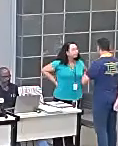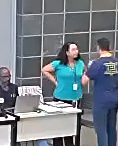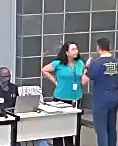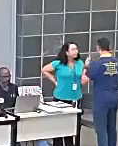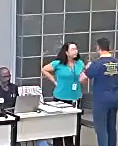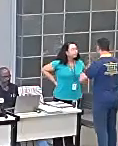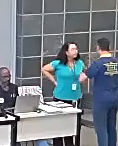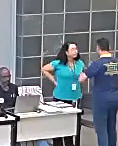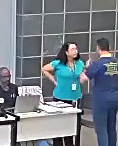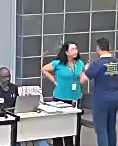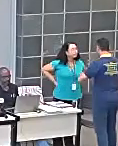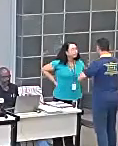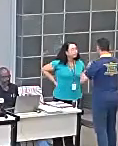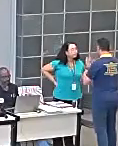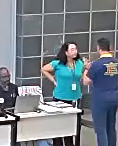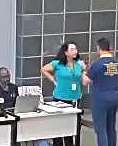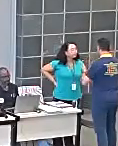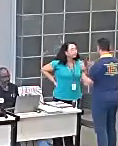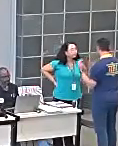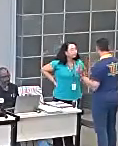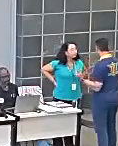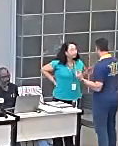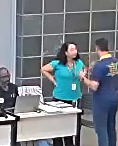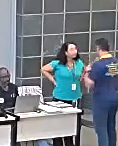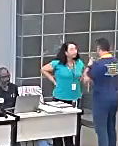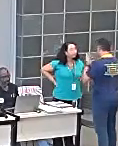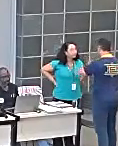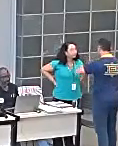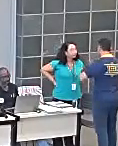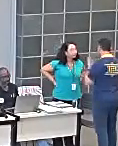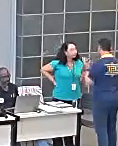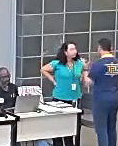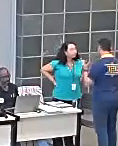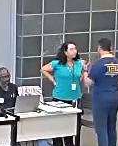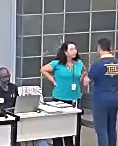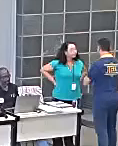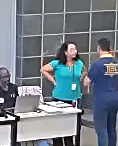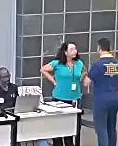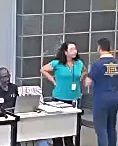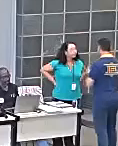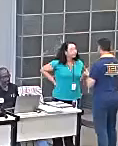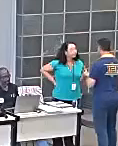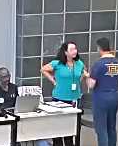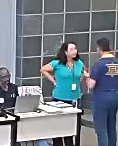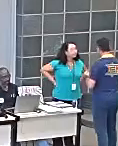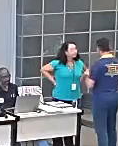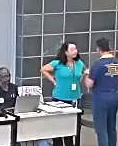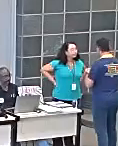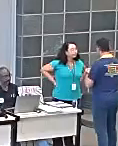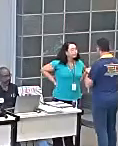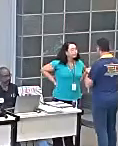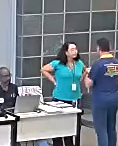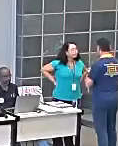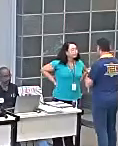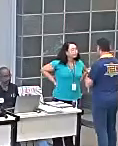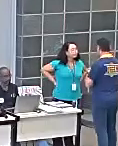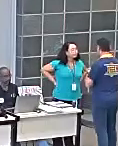ali que acabou de falar Eh que nós não somos